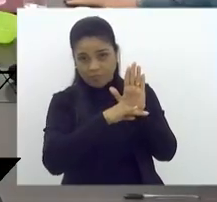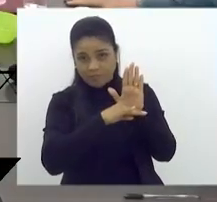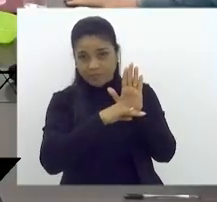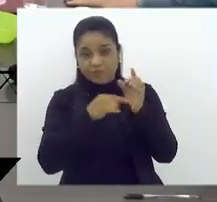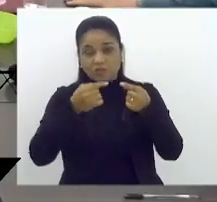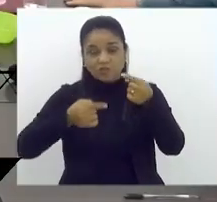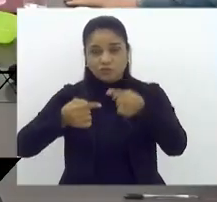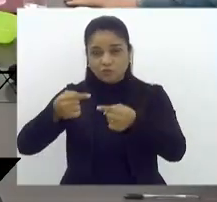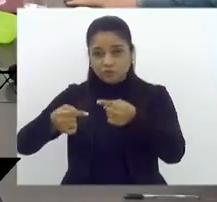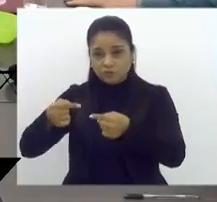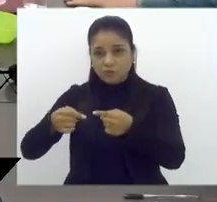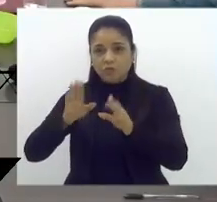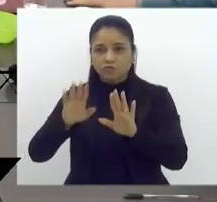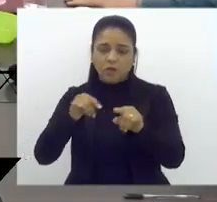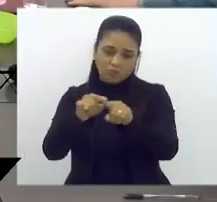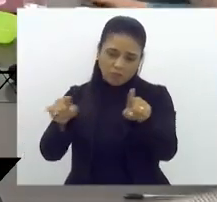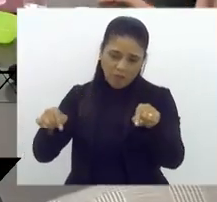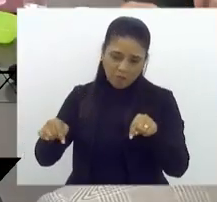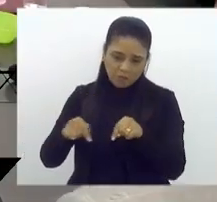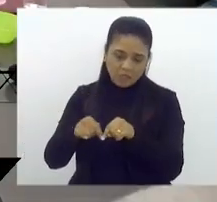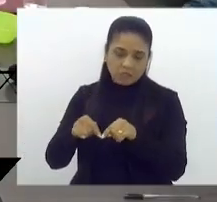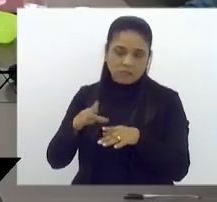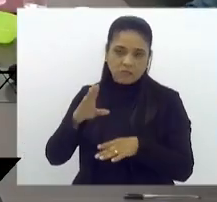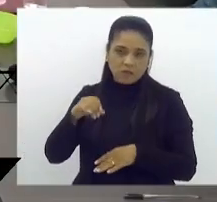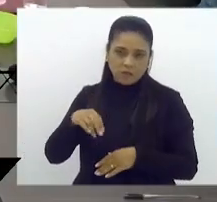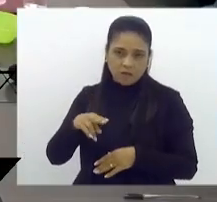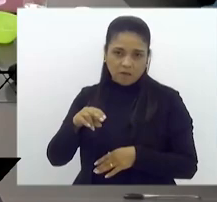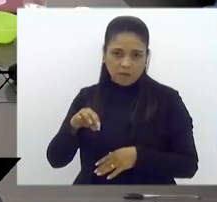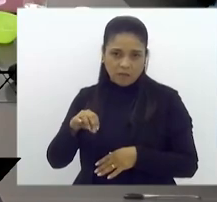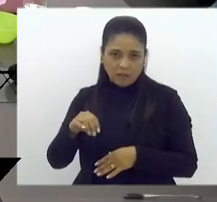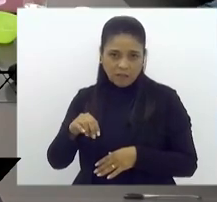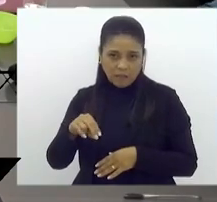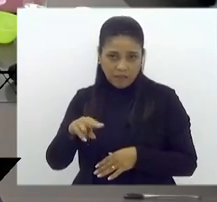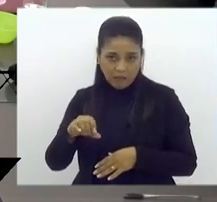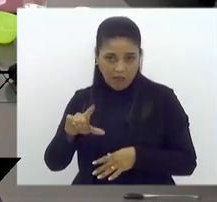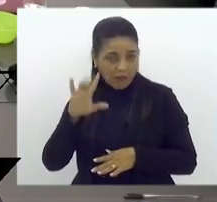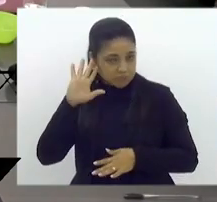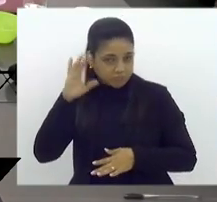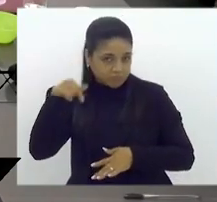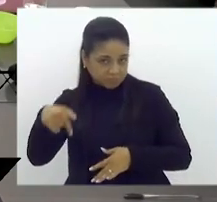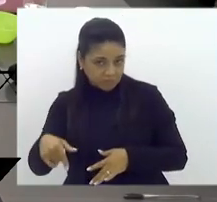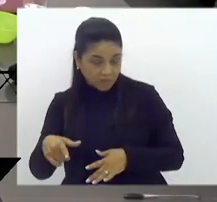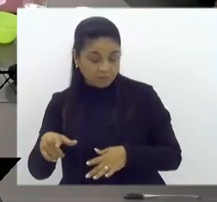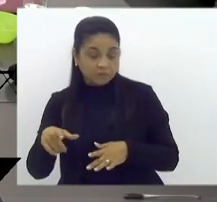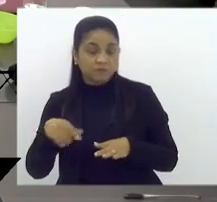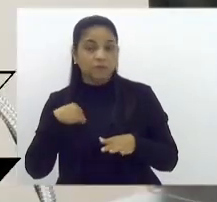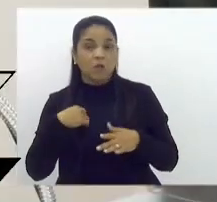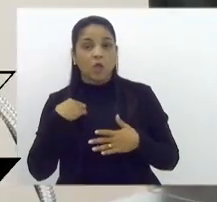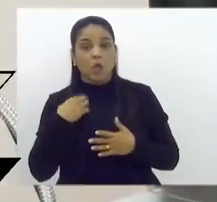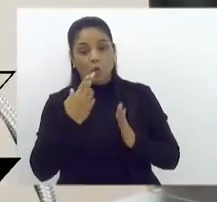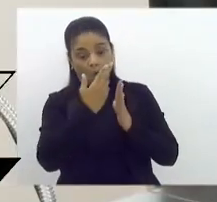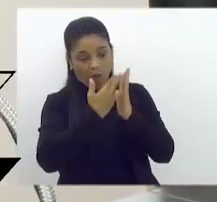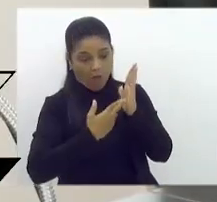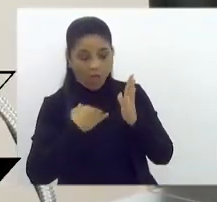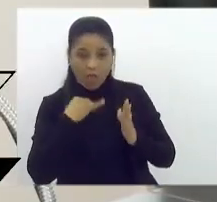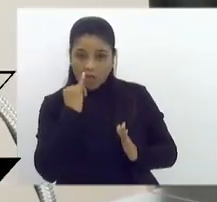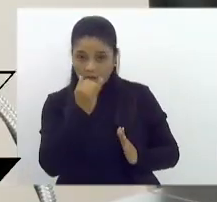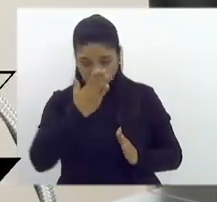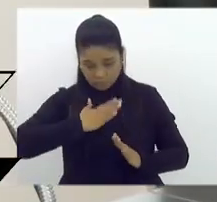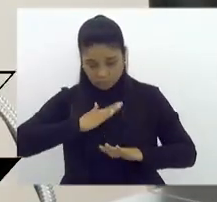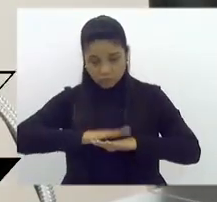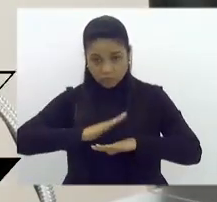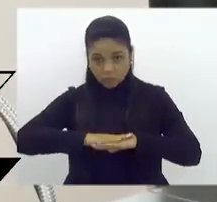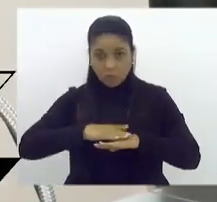ter avançado com o gabinete do deputado Canella, seja lá qual destino for. Me coloco como relator, quais deles